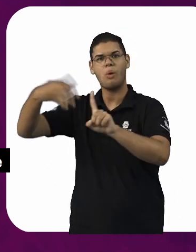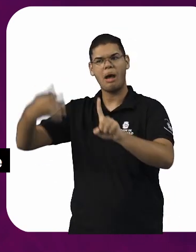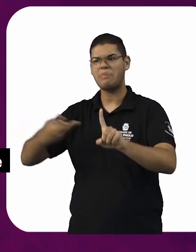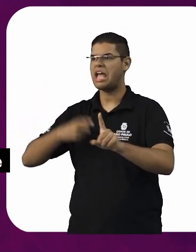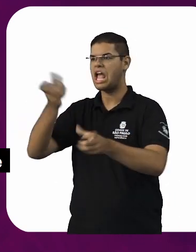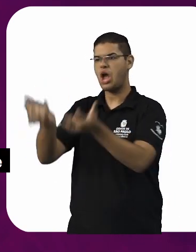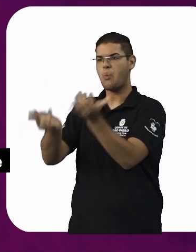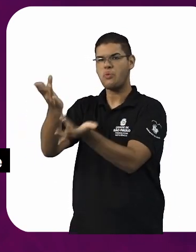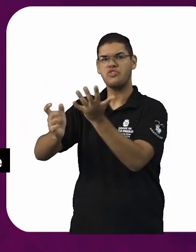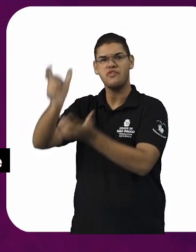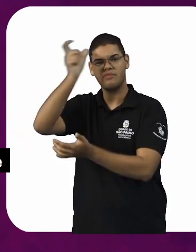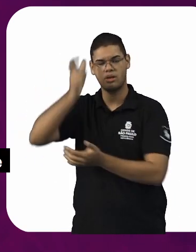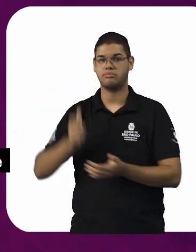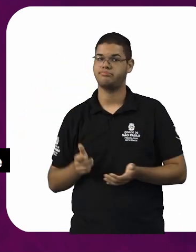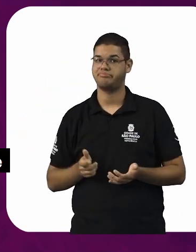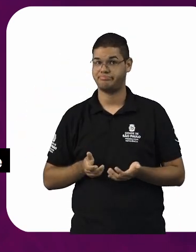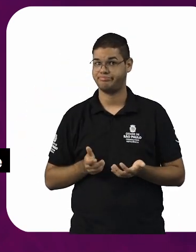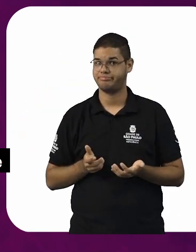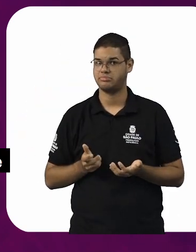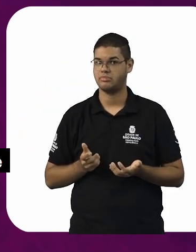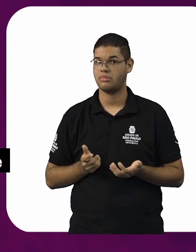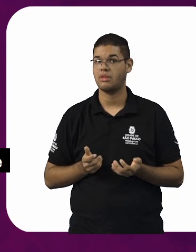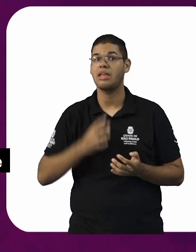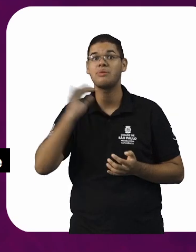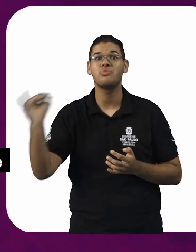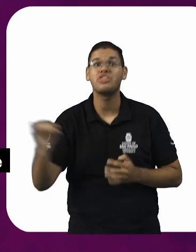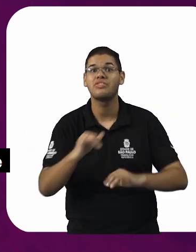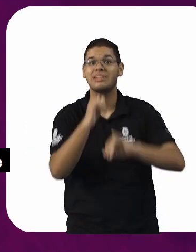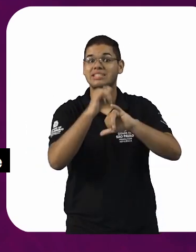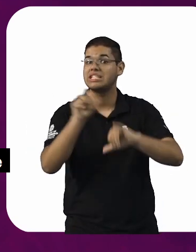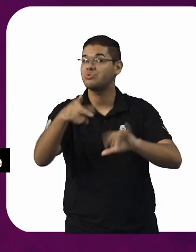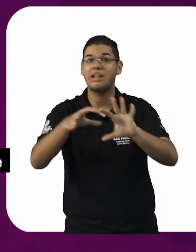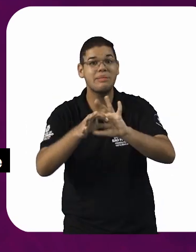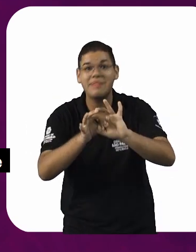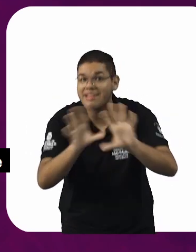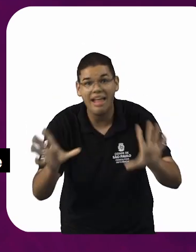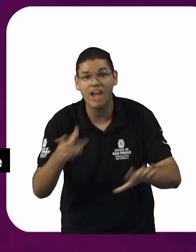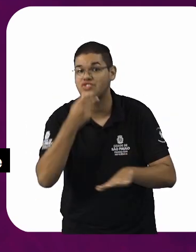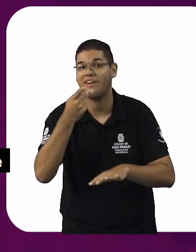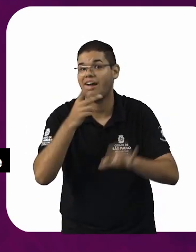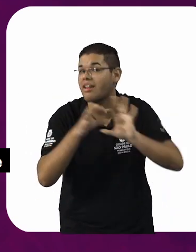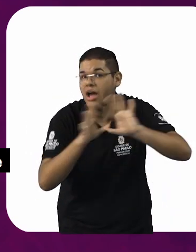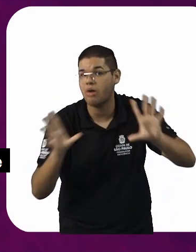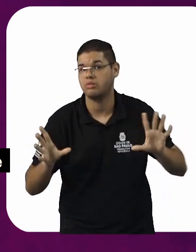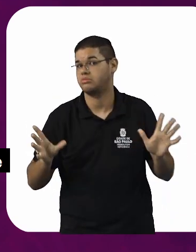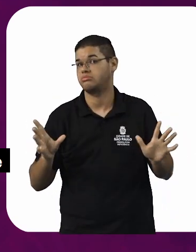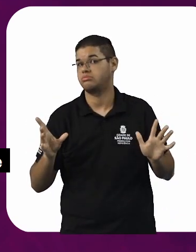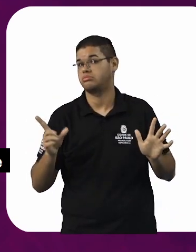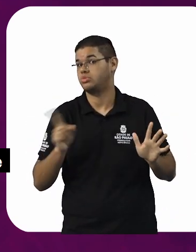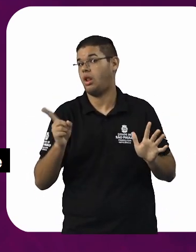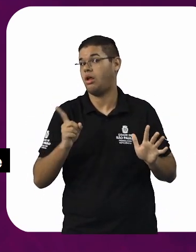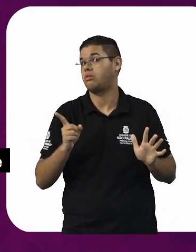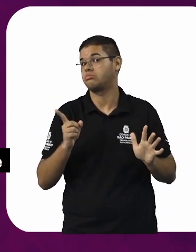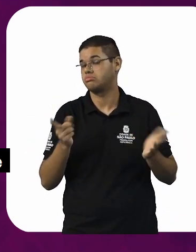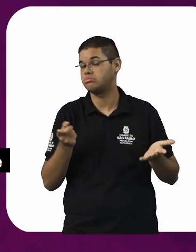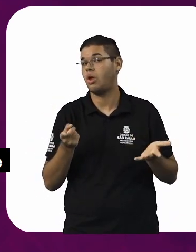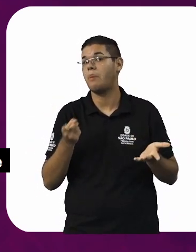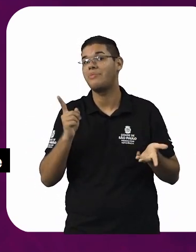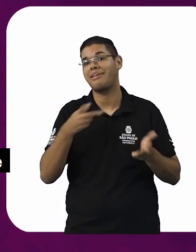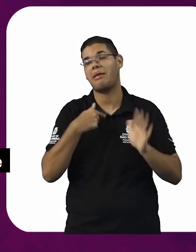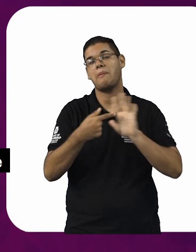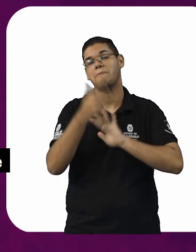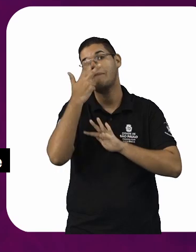que isso não é liberdade de expressão, porque Beatriz Pereira. Liberdade de expressão virou